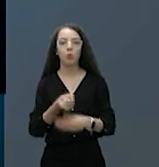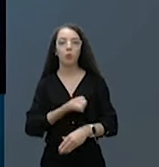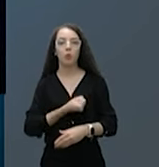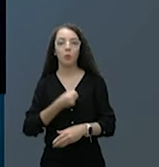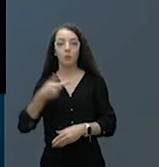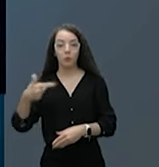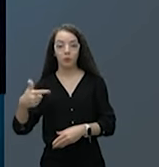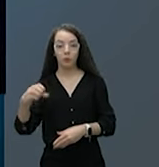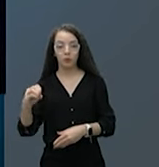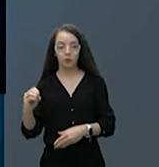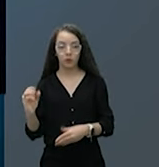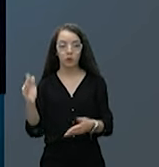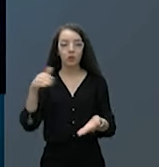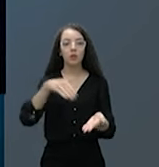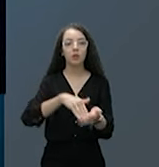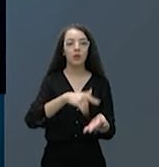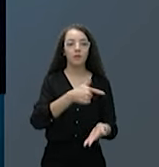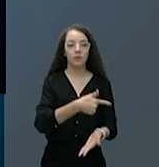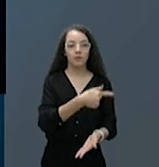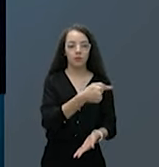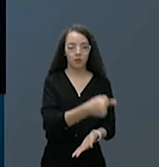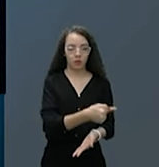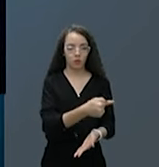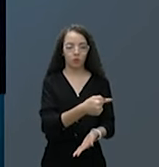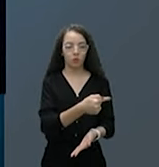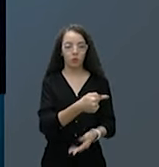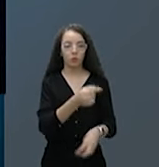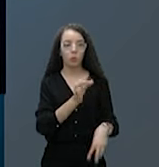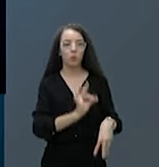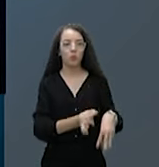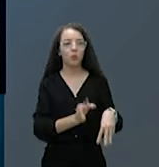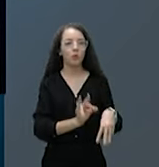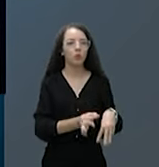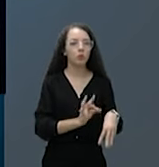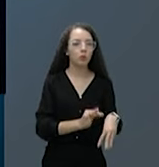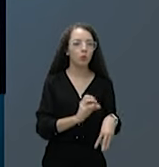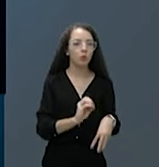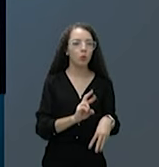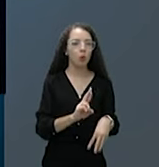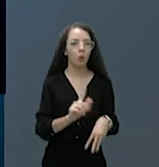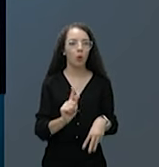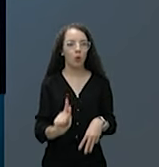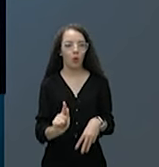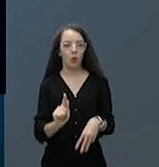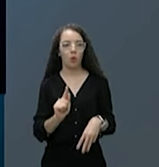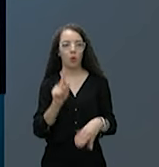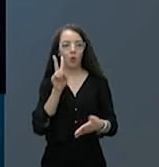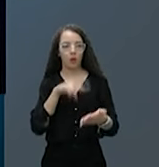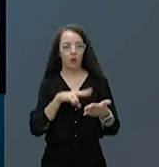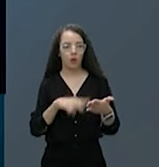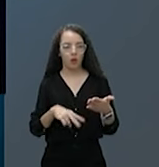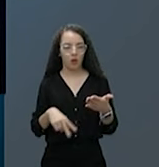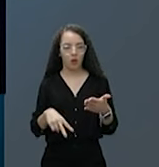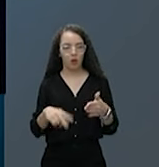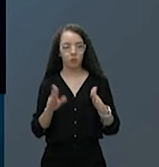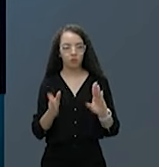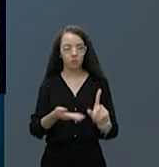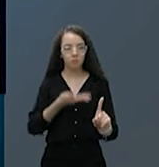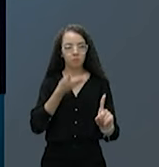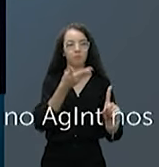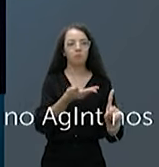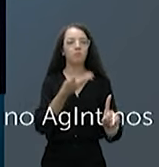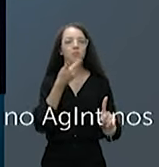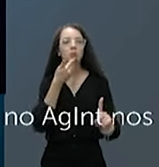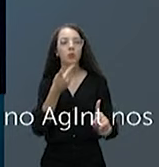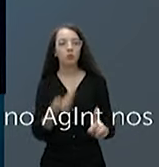o ministro Og é o relator. Vossa Excelência pediu vista, e eu vi